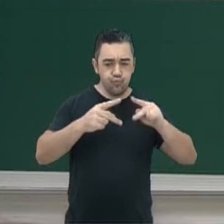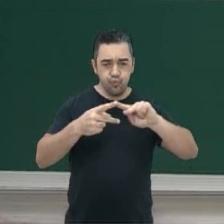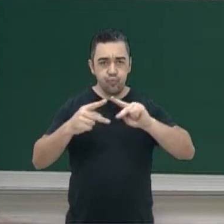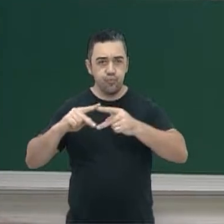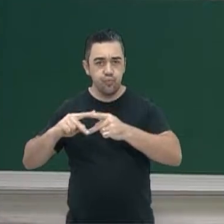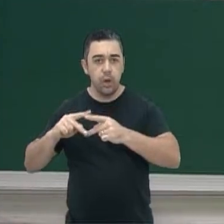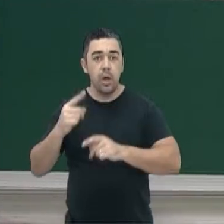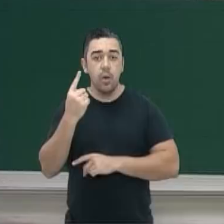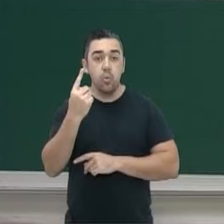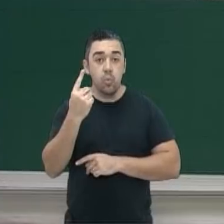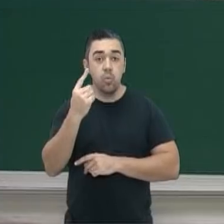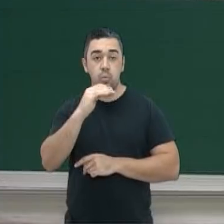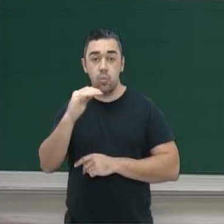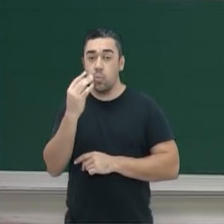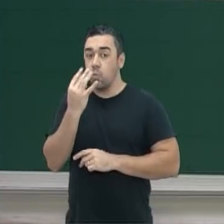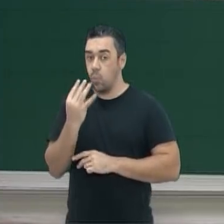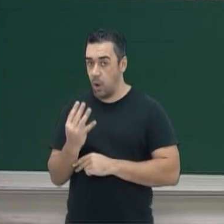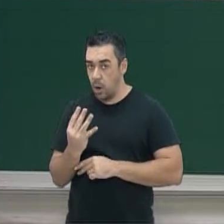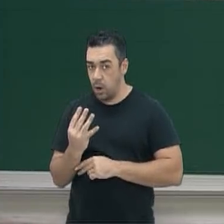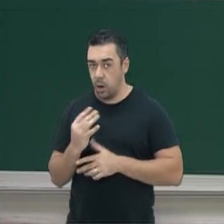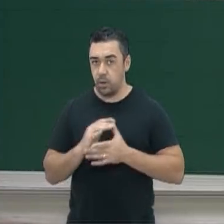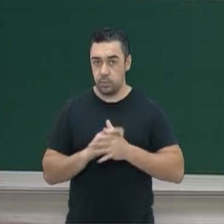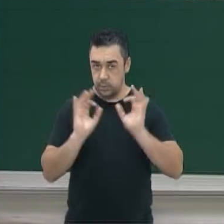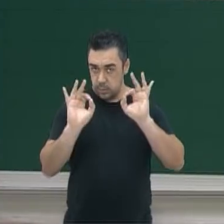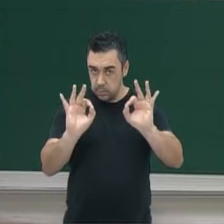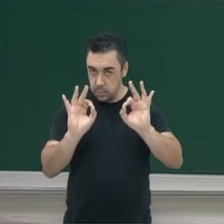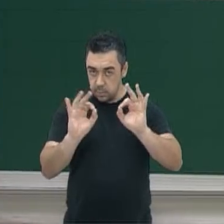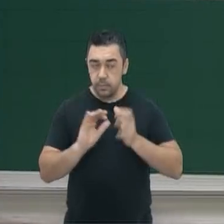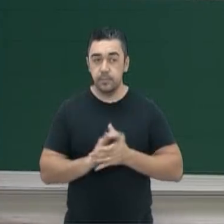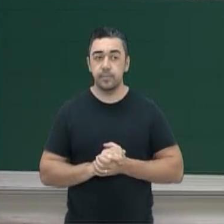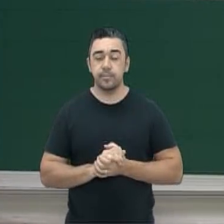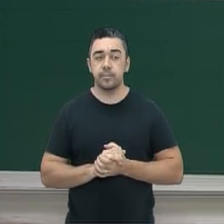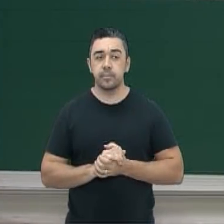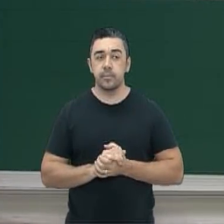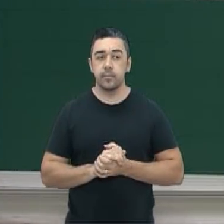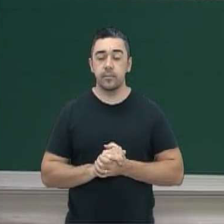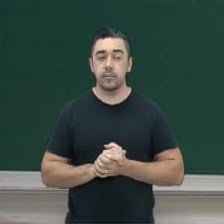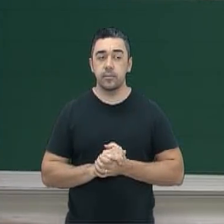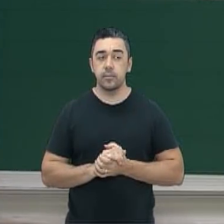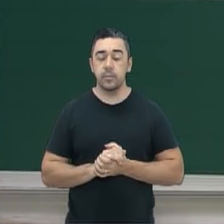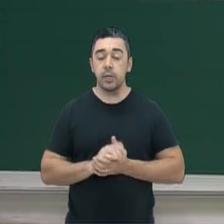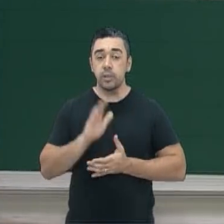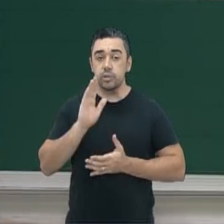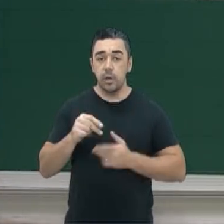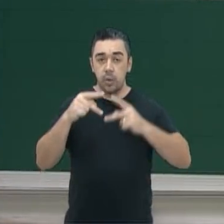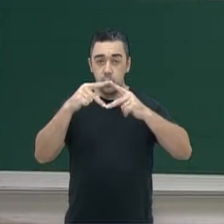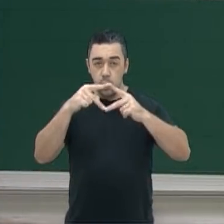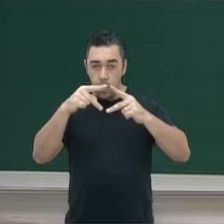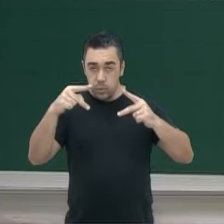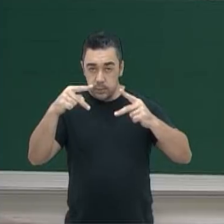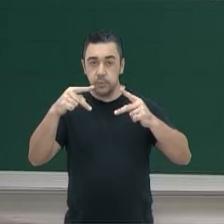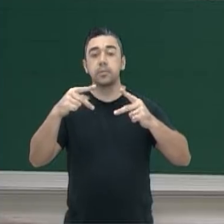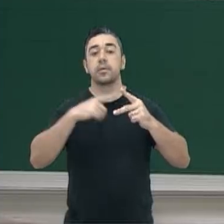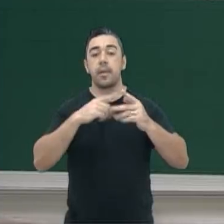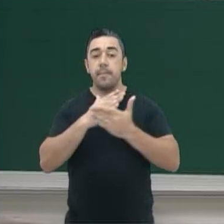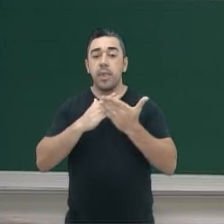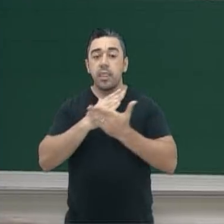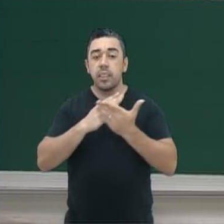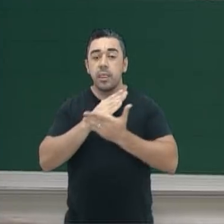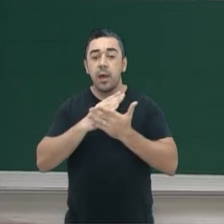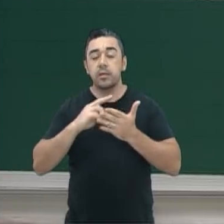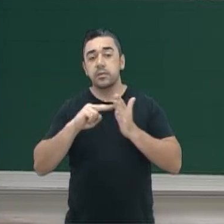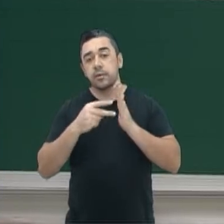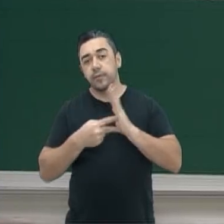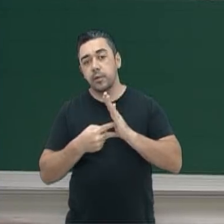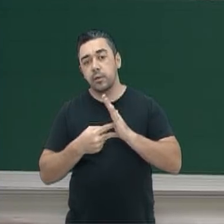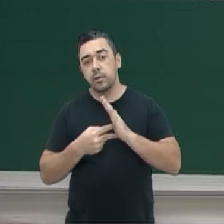1/4, certo? O triângulo menor equivale a 1/4 do triângulo maior. No losango, metade. Se é